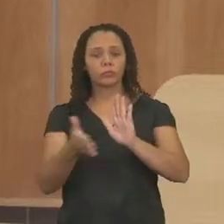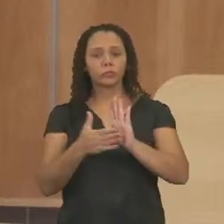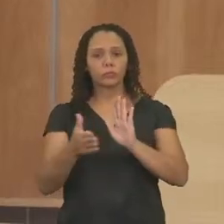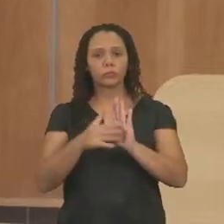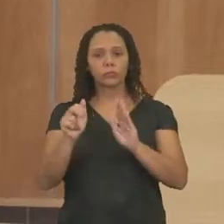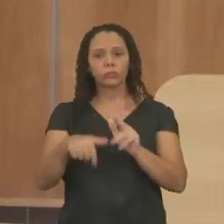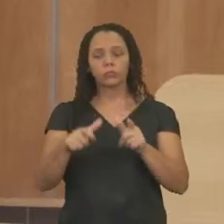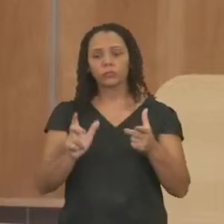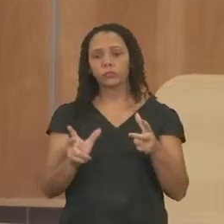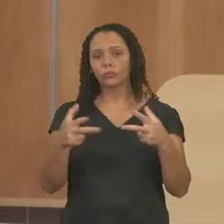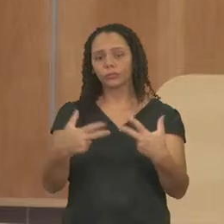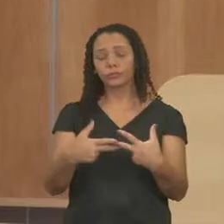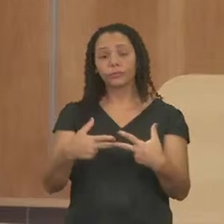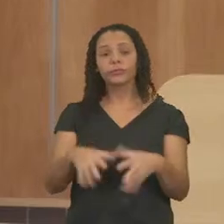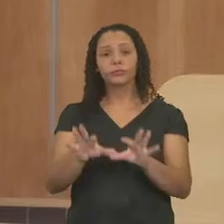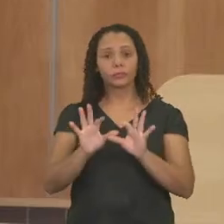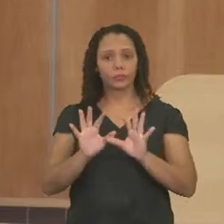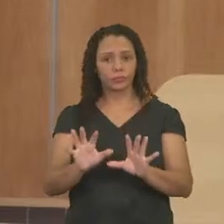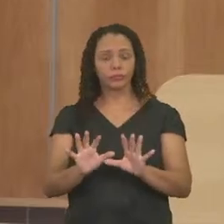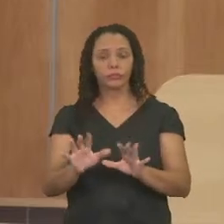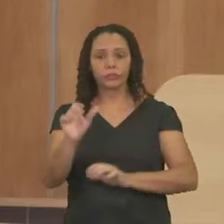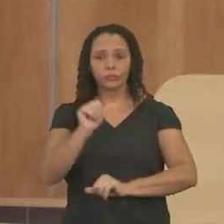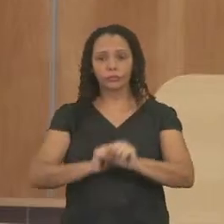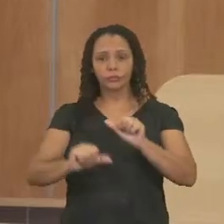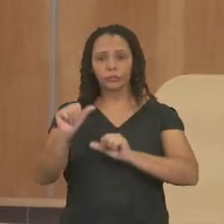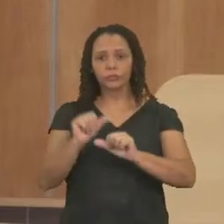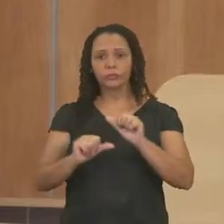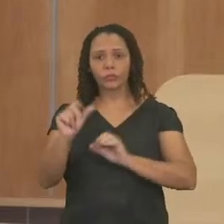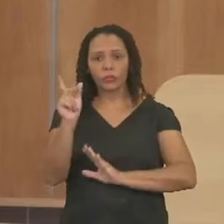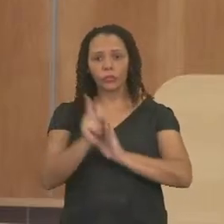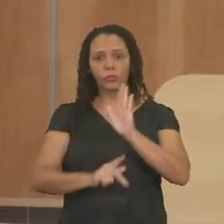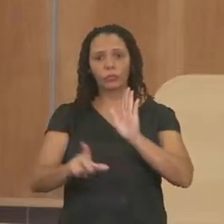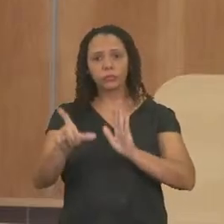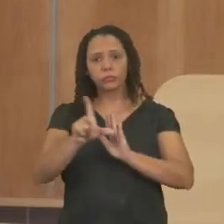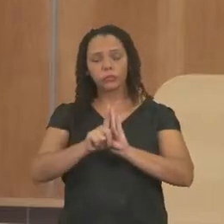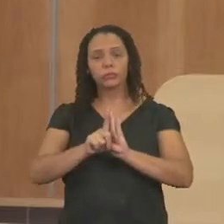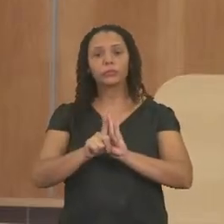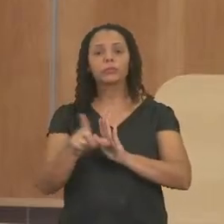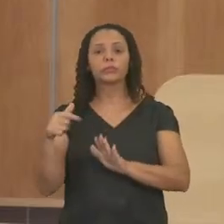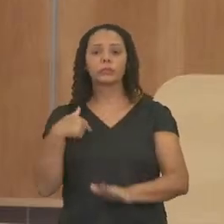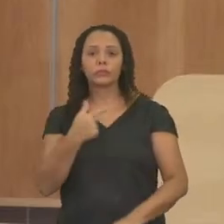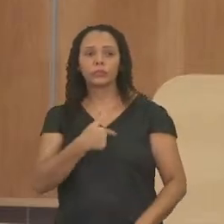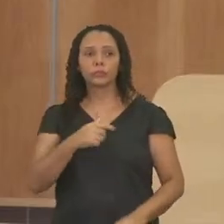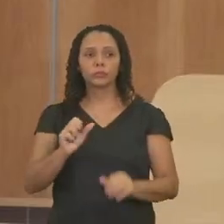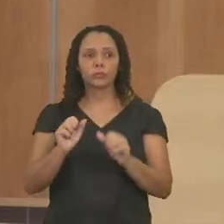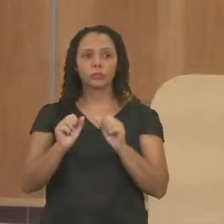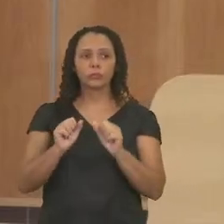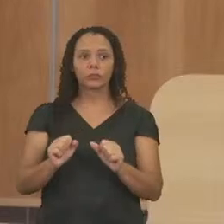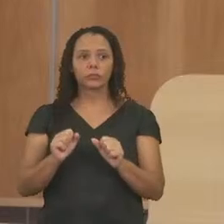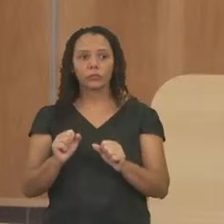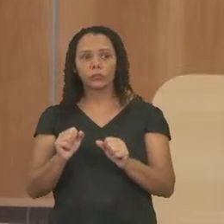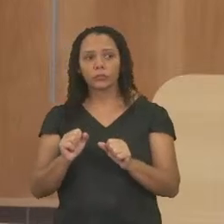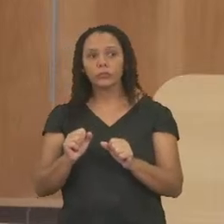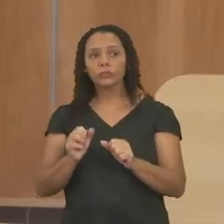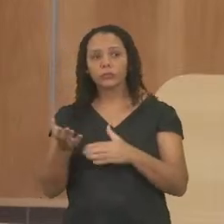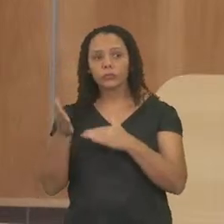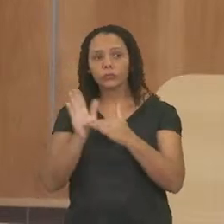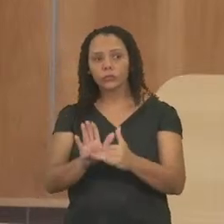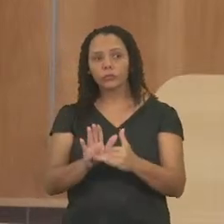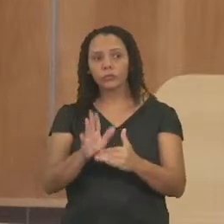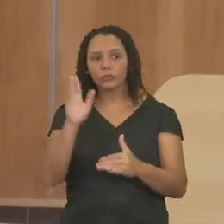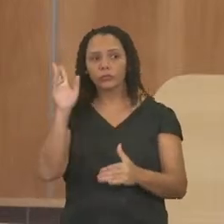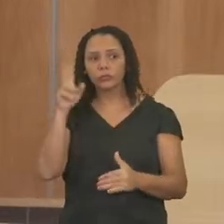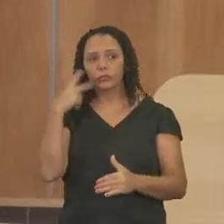para essa casa justamente para isso, para transformar em um projeto de lei, para que a gente possa atender não esse vereador, mas sim